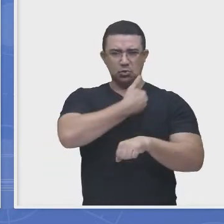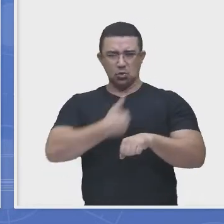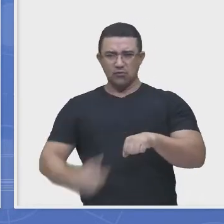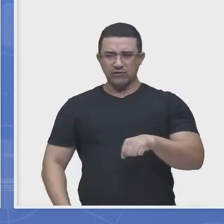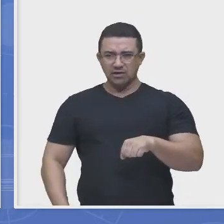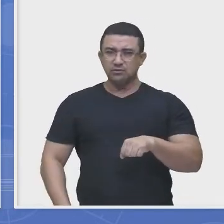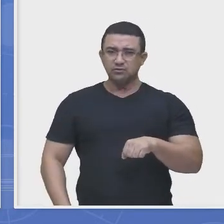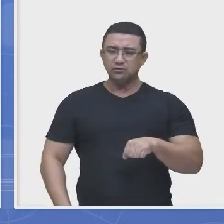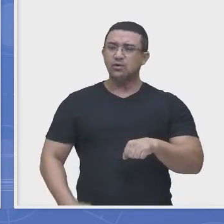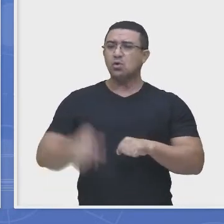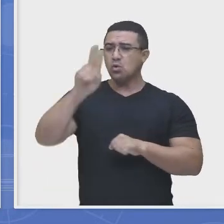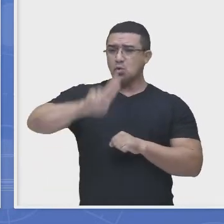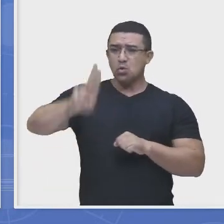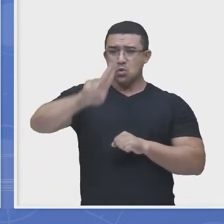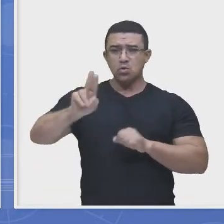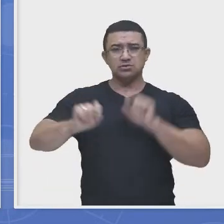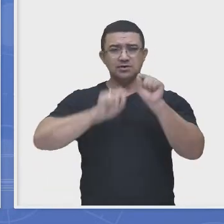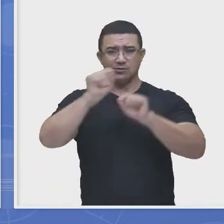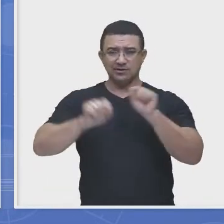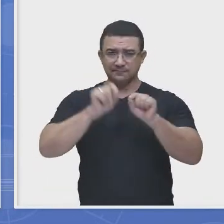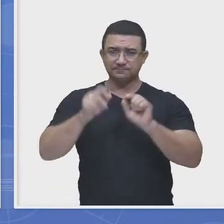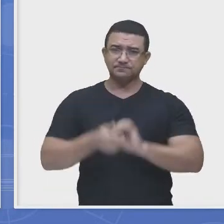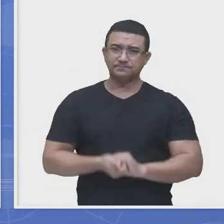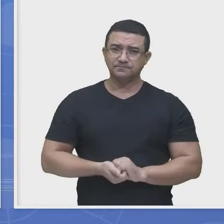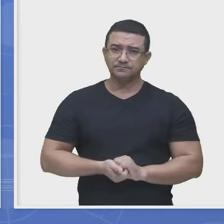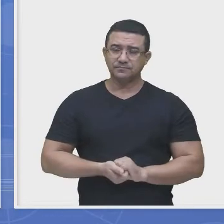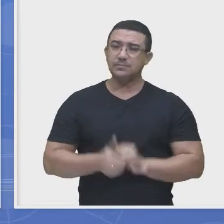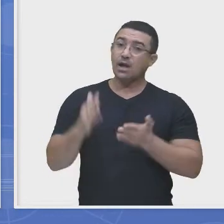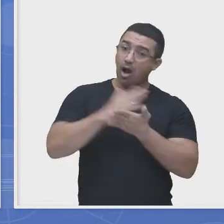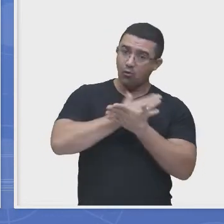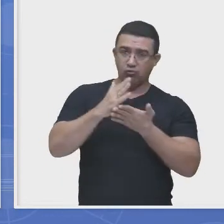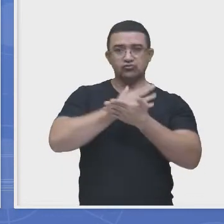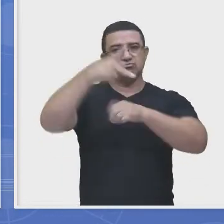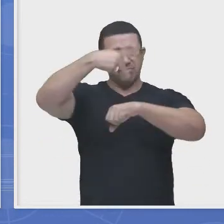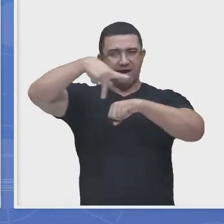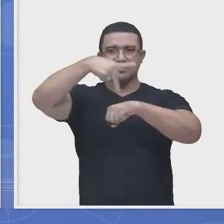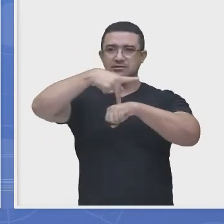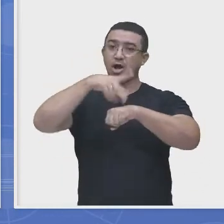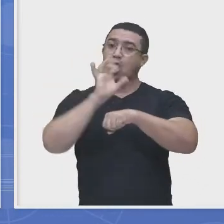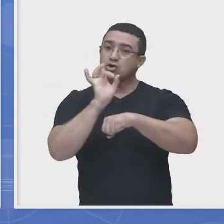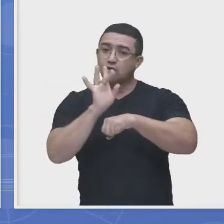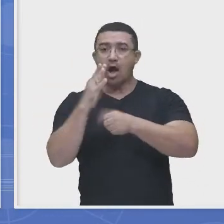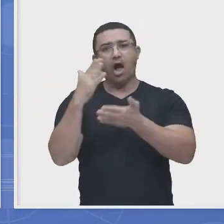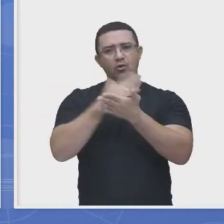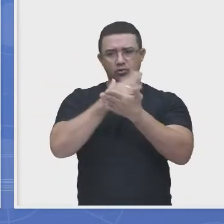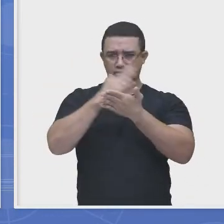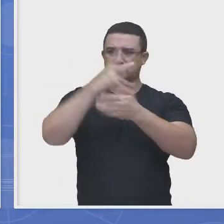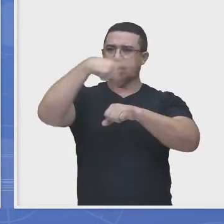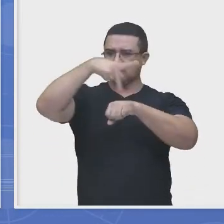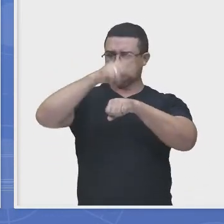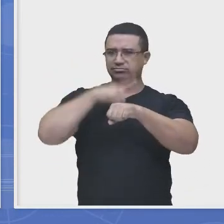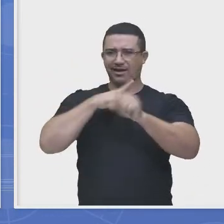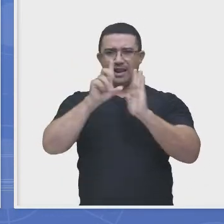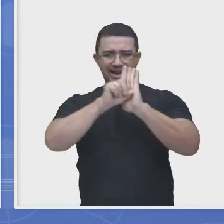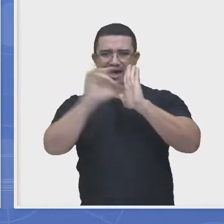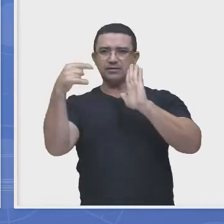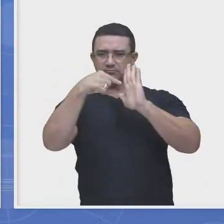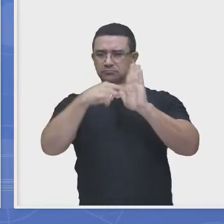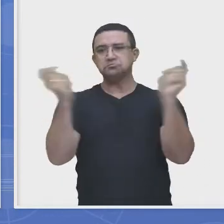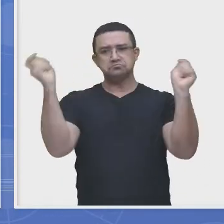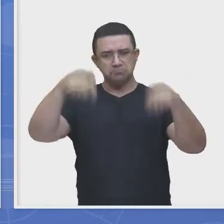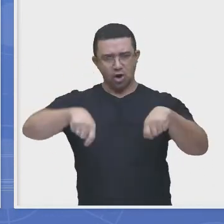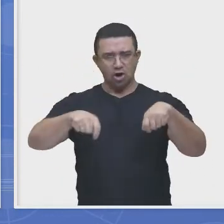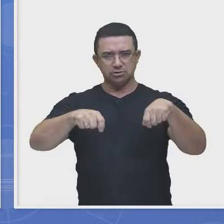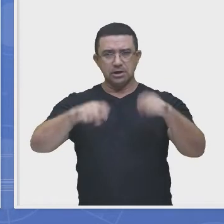alguns, né? A gente tem que sempre lembrar aqueles países que têm pena de morte como mecanismo legal. Ele utiliza